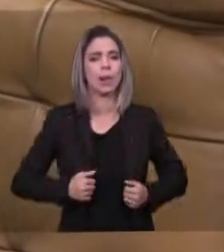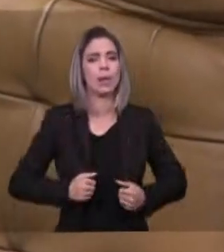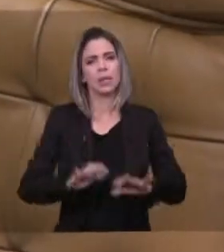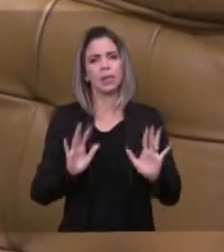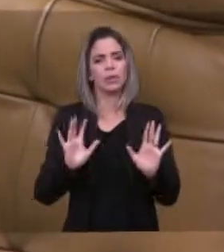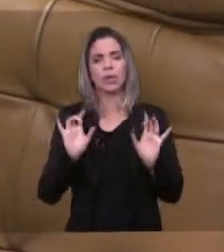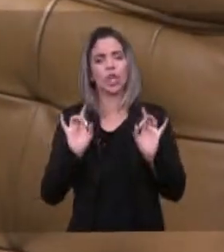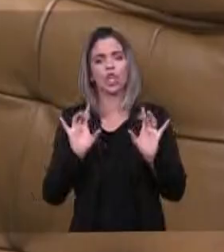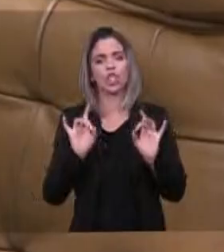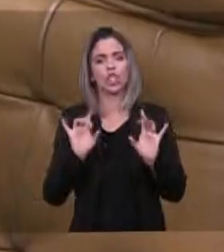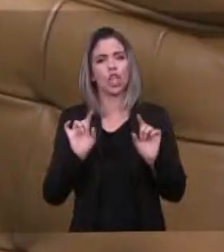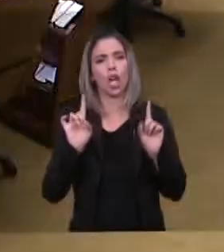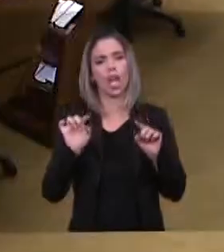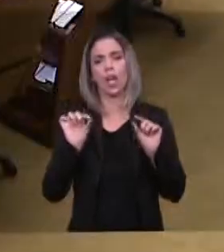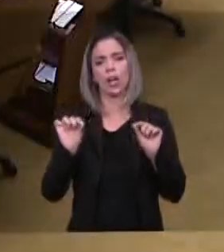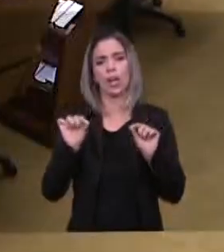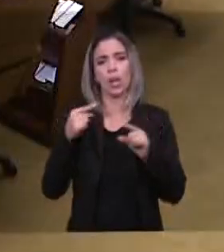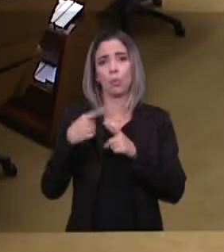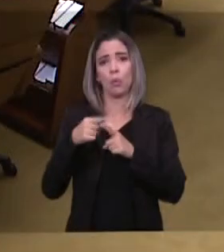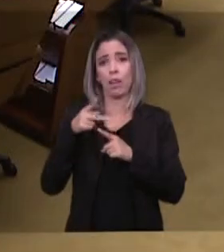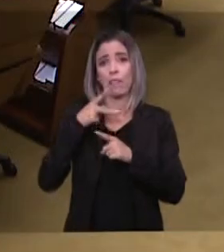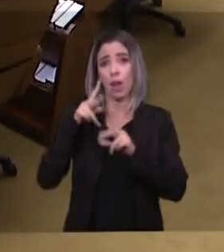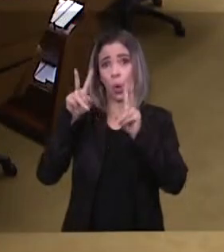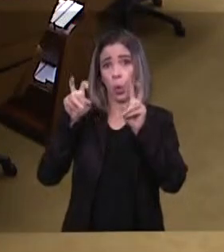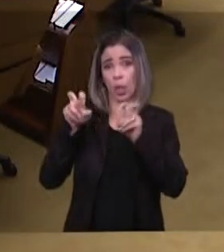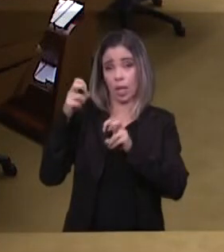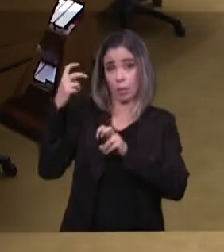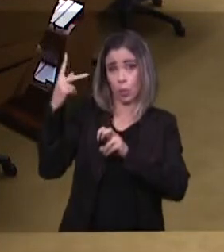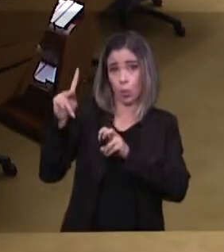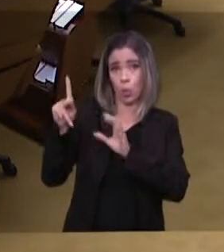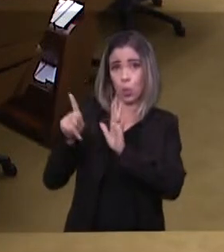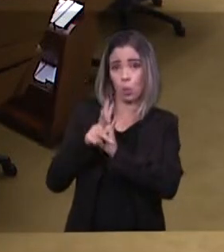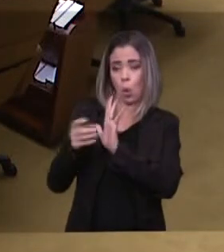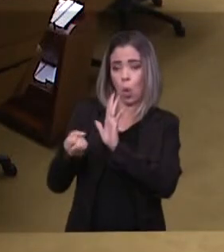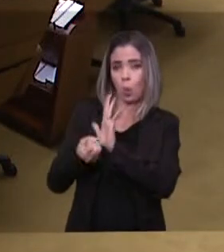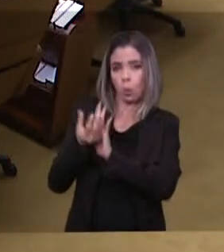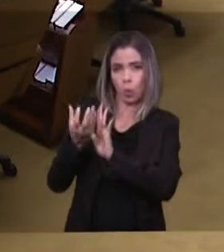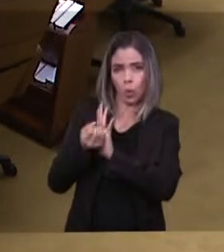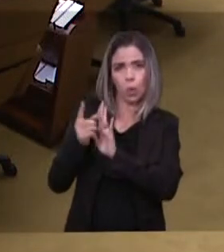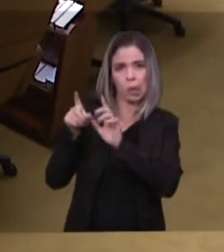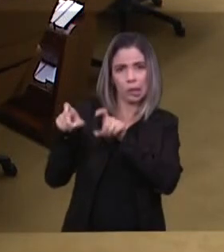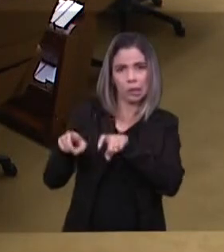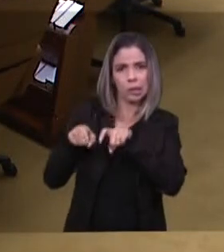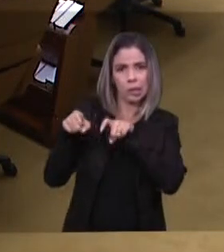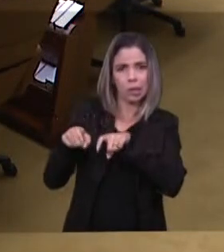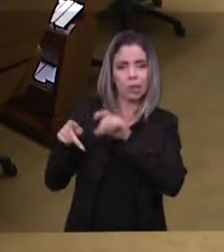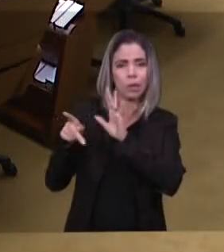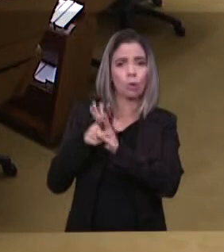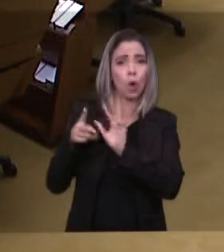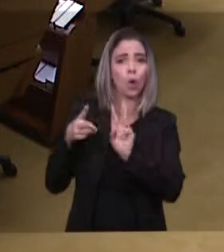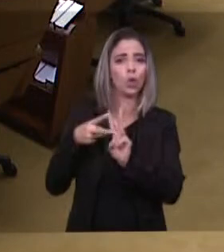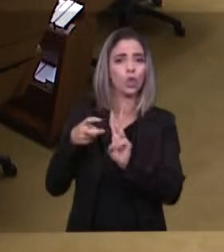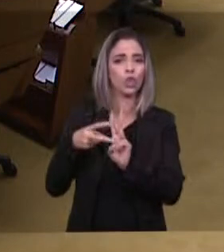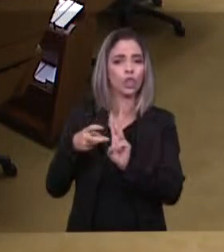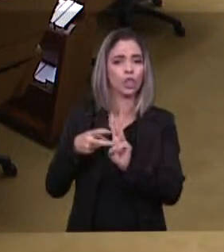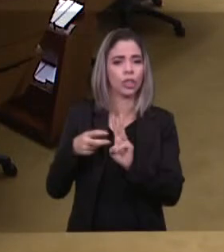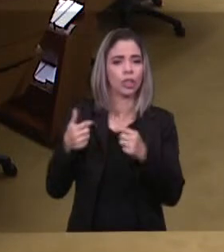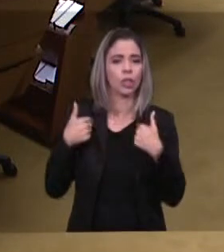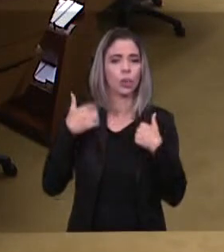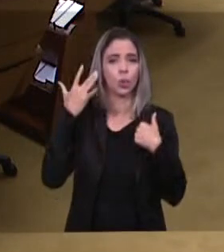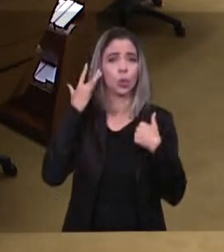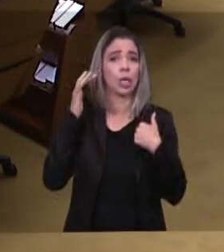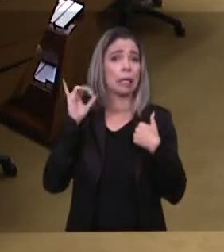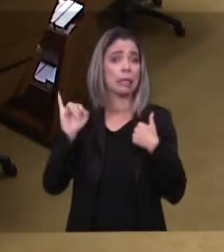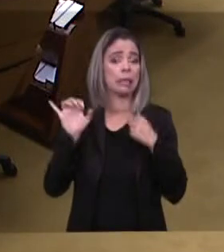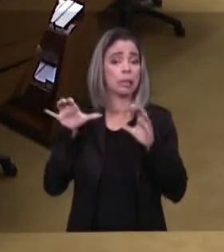1.173.65. FUNAI contra IMA. Vossa Excelência citou um caso de produção agrícola de indígenas. Com a palavra o ministro Vistor do Feito, ministro André Mendonça. Eu